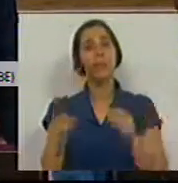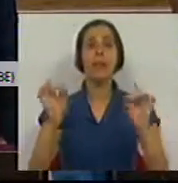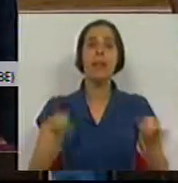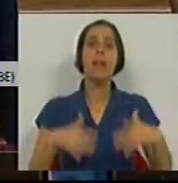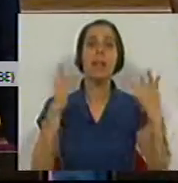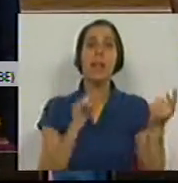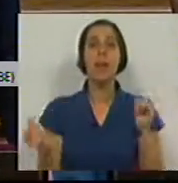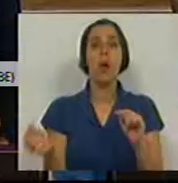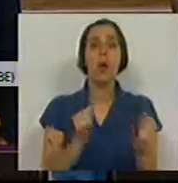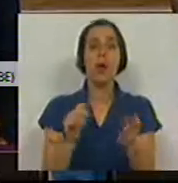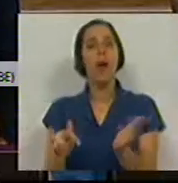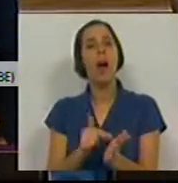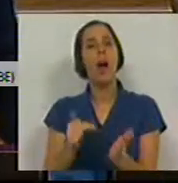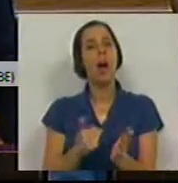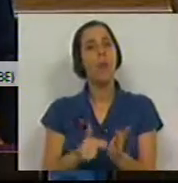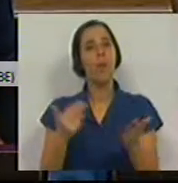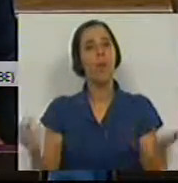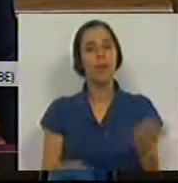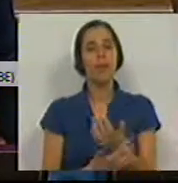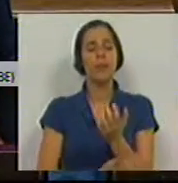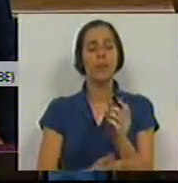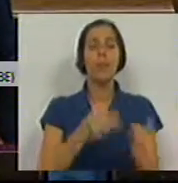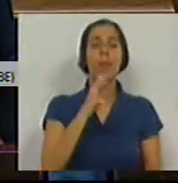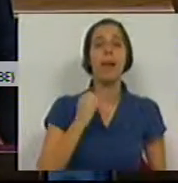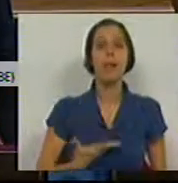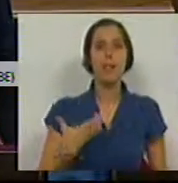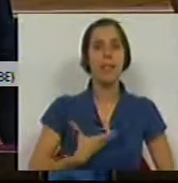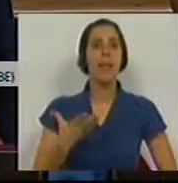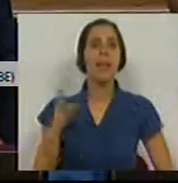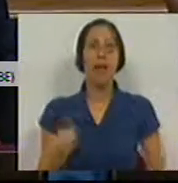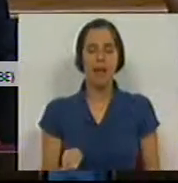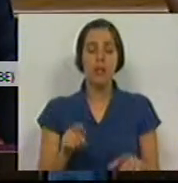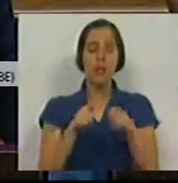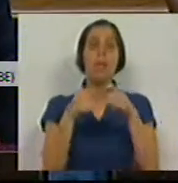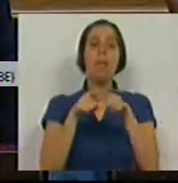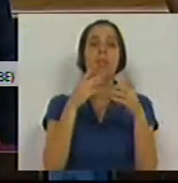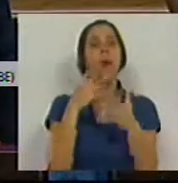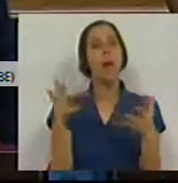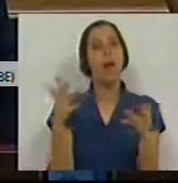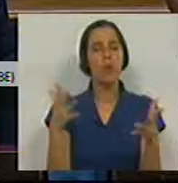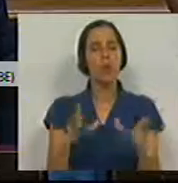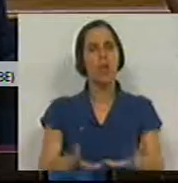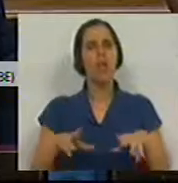iniciativa a debate, aguardando que PSD e CDS, que os partidos da maioria,